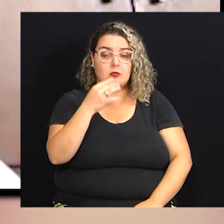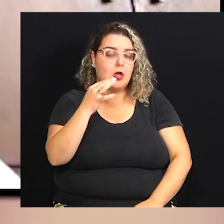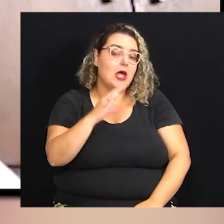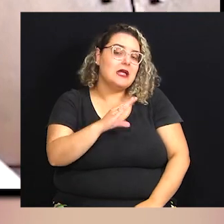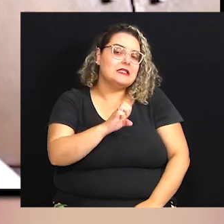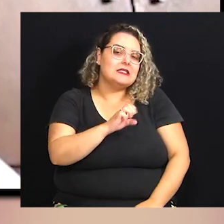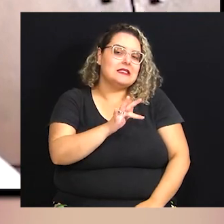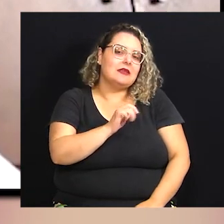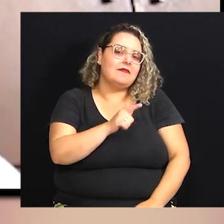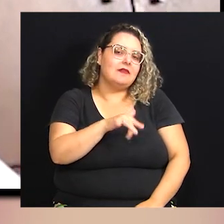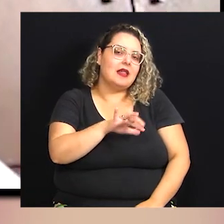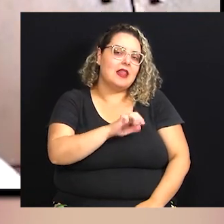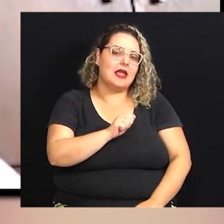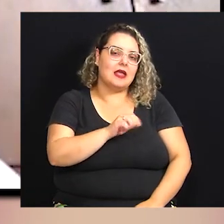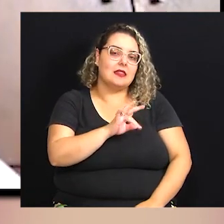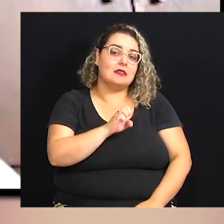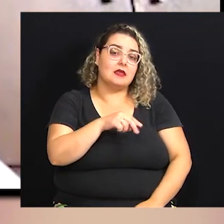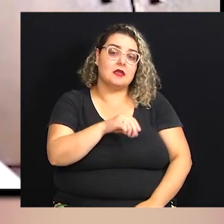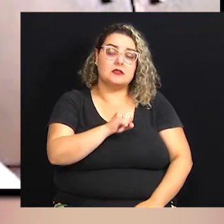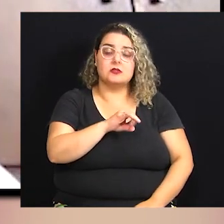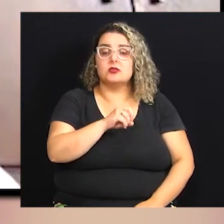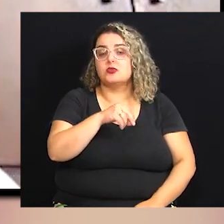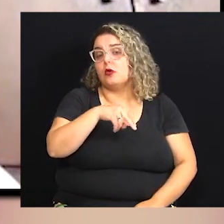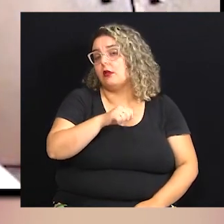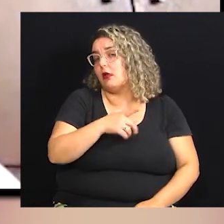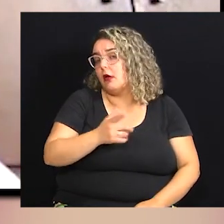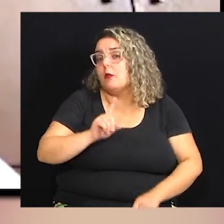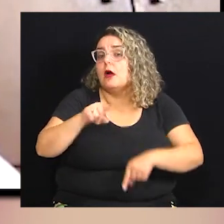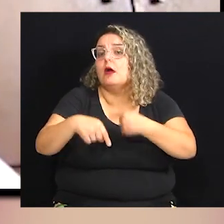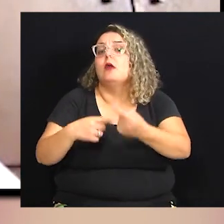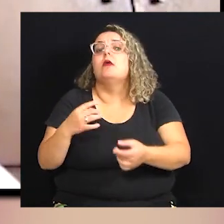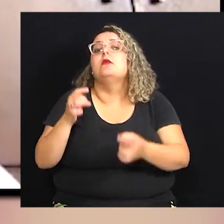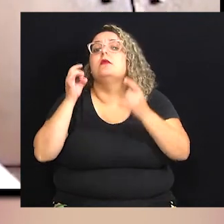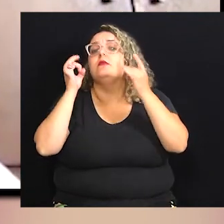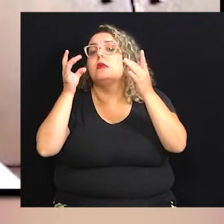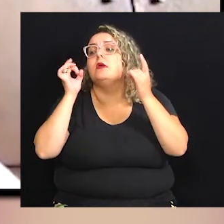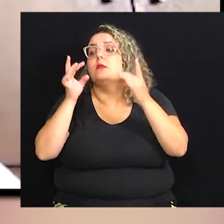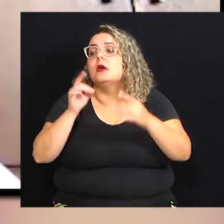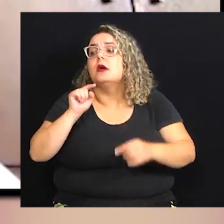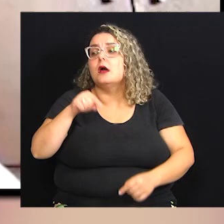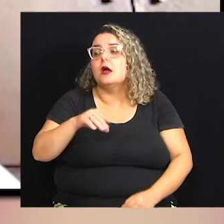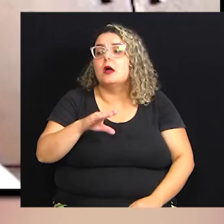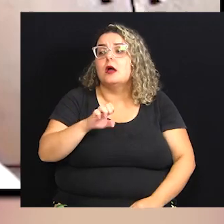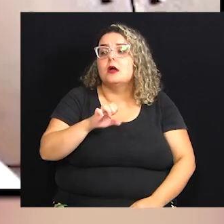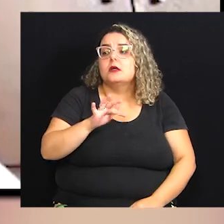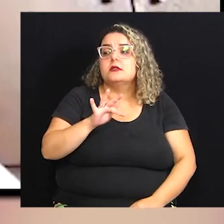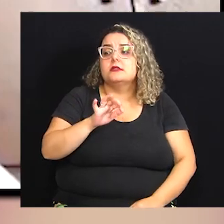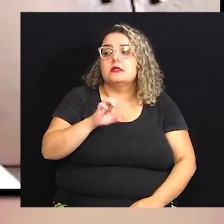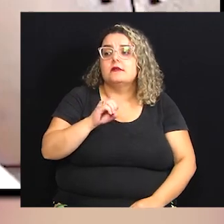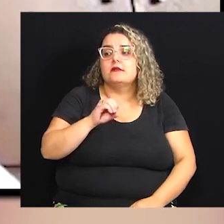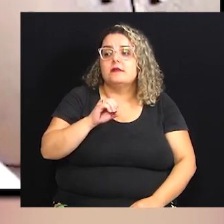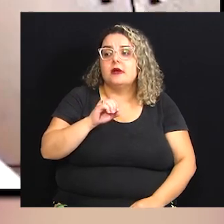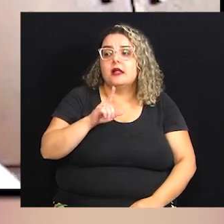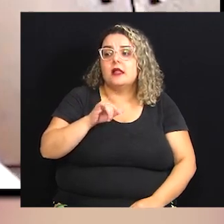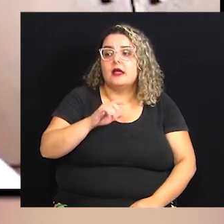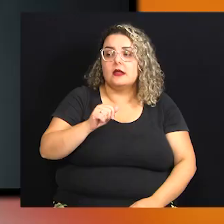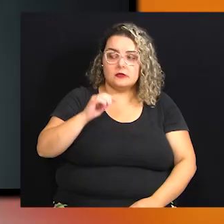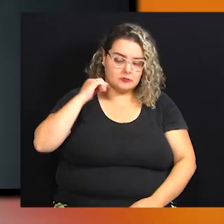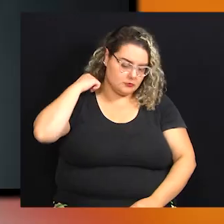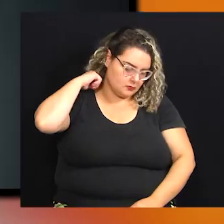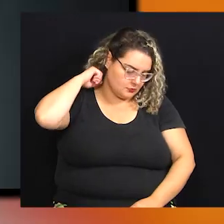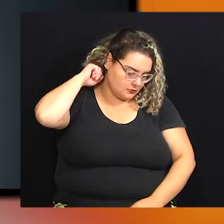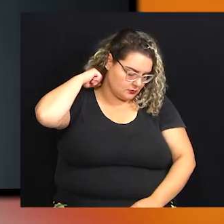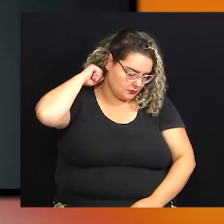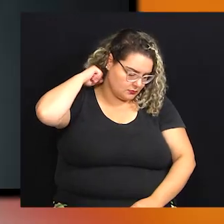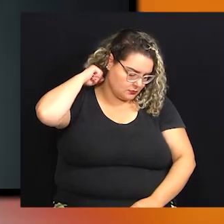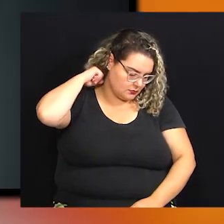cefaleia tensional. Agora, tem algumas outras dores de cabeça que chamam muito a atenção. Uma delas é a cefaleia cervicogênica. Costuma